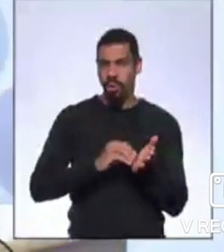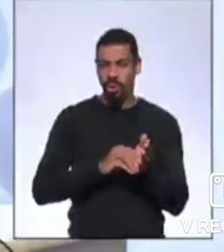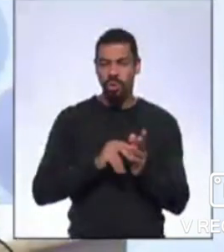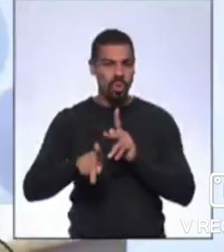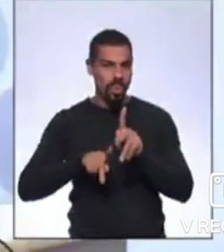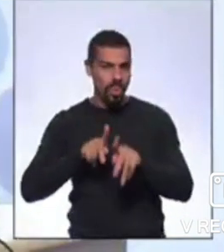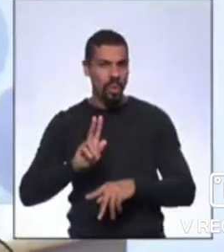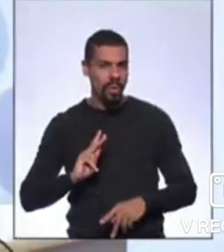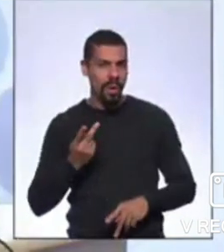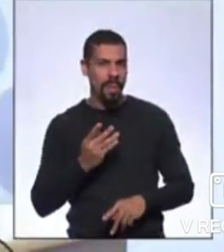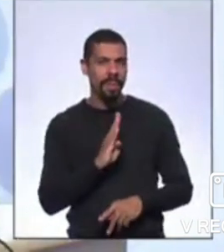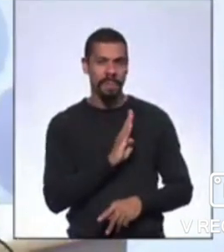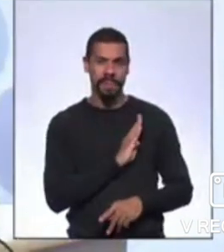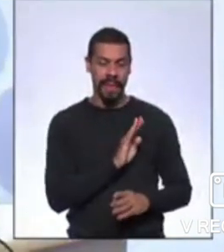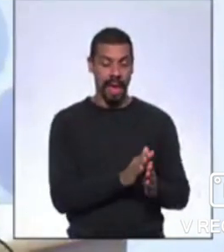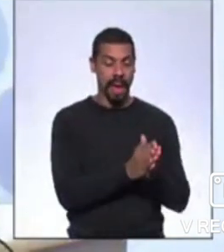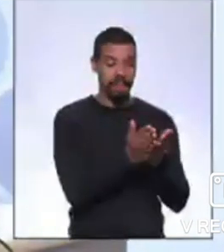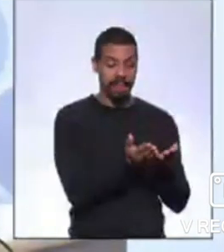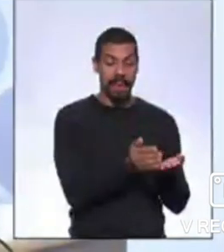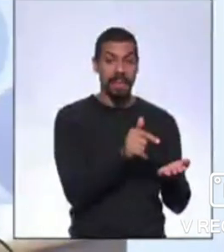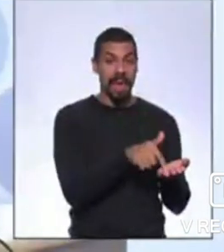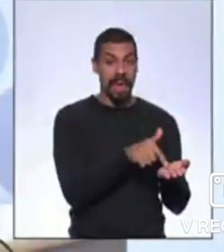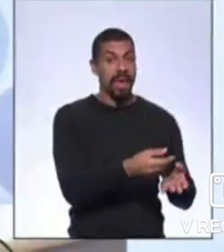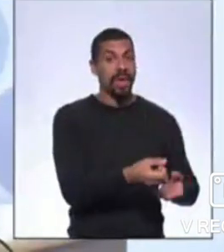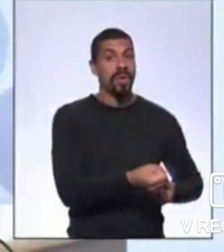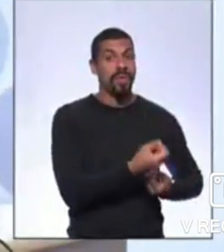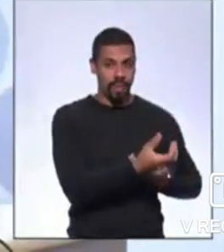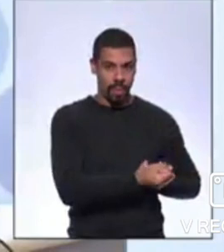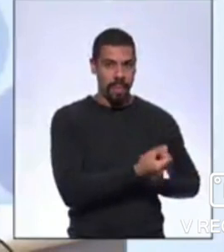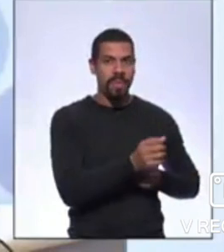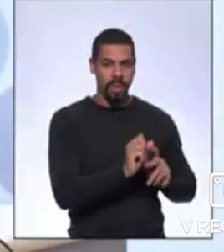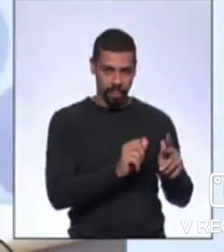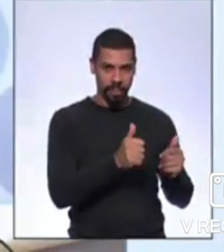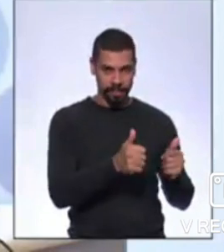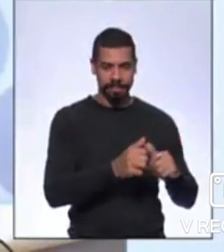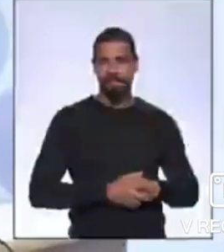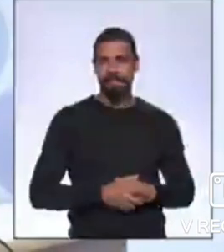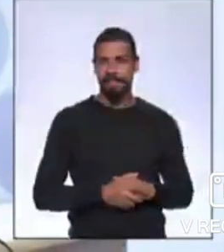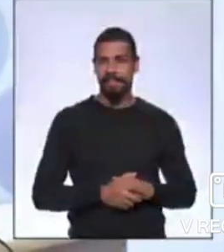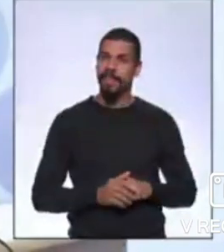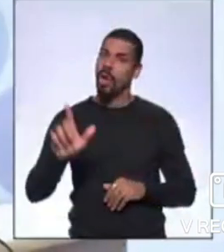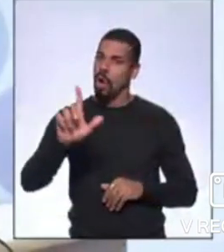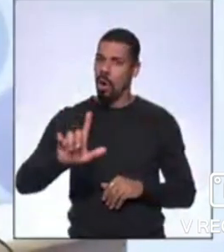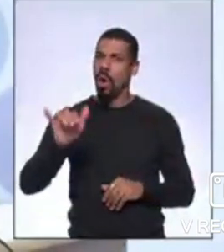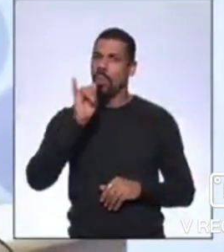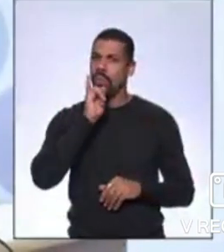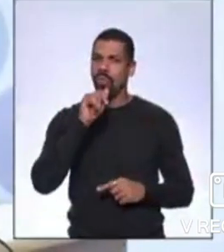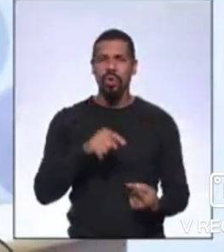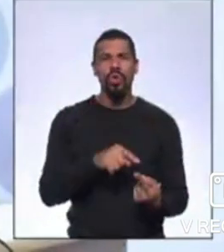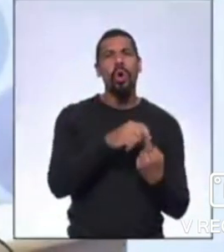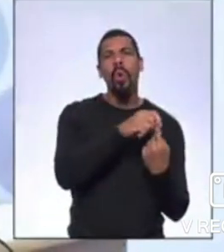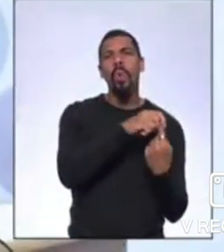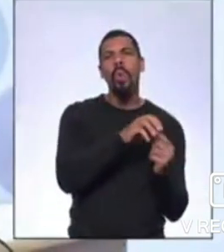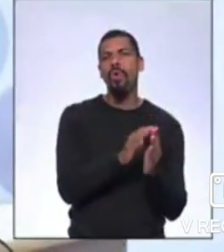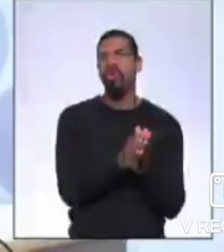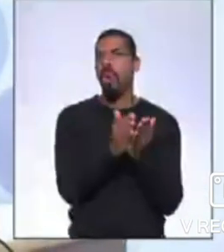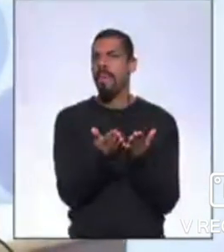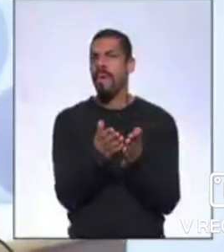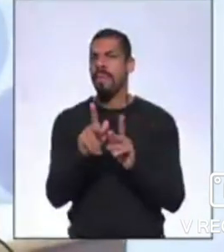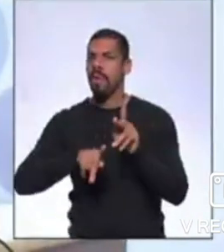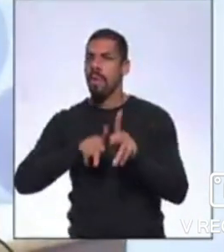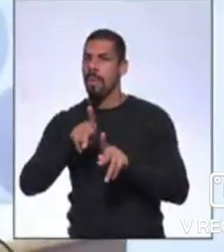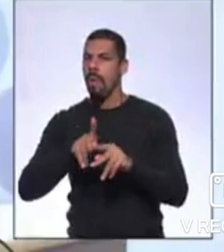né? Mais uma vez, reforçando, a Bíblia aqui é uma fonte histórica. E claro, a Bíblia não é a única fonte histórica do